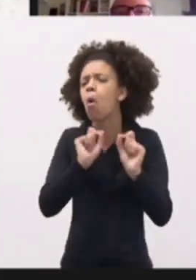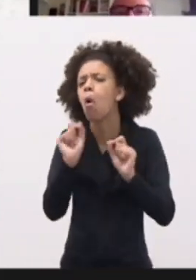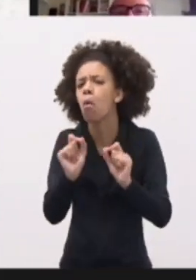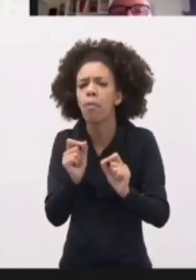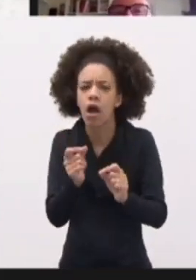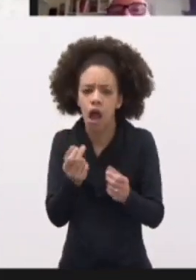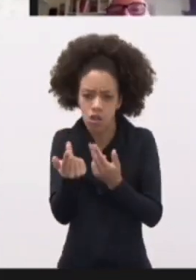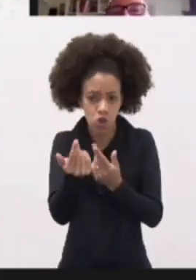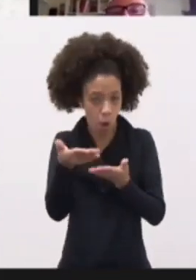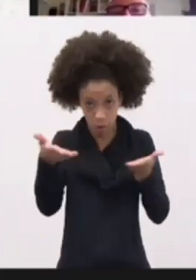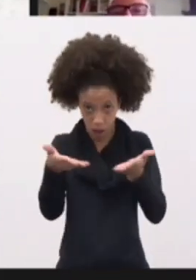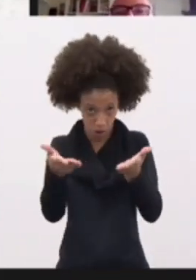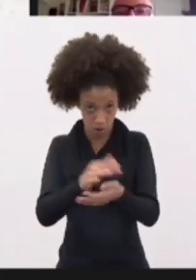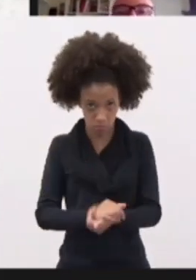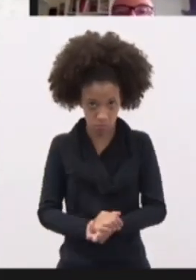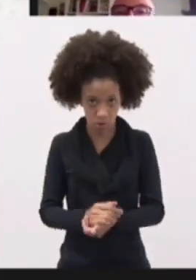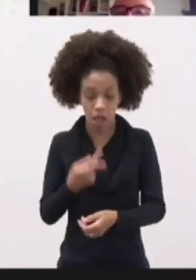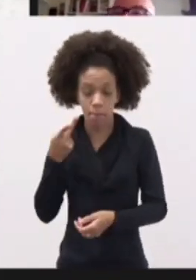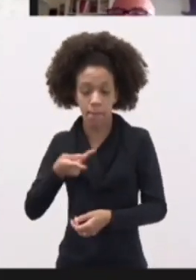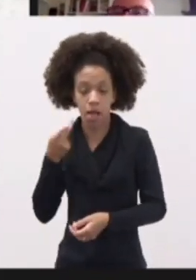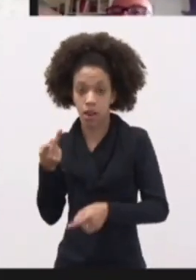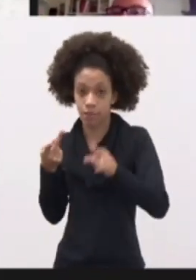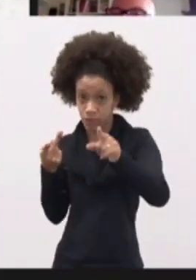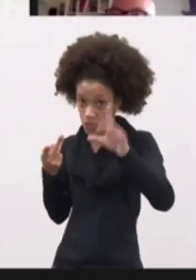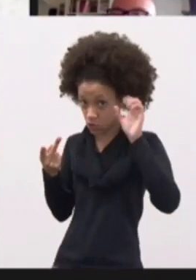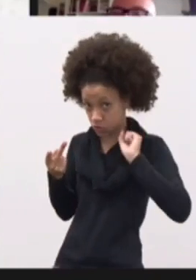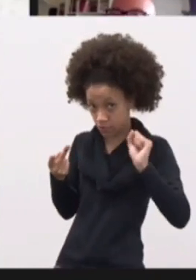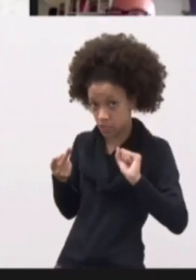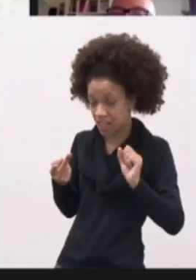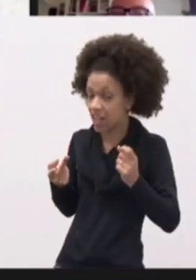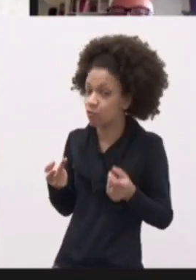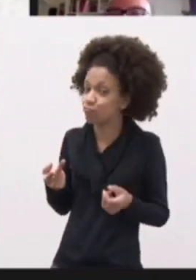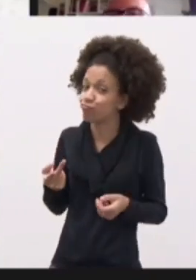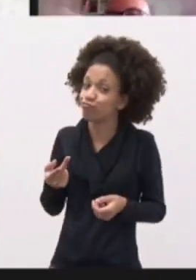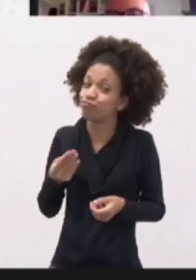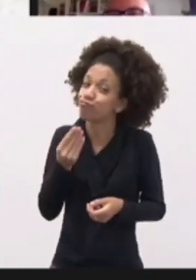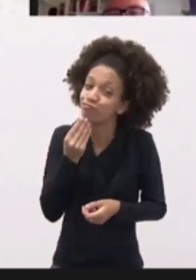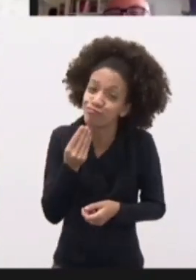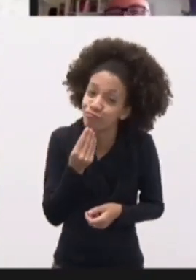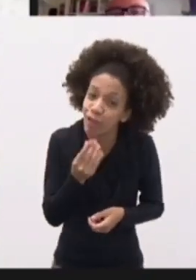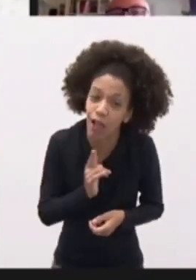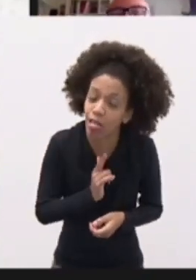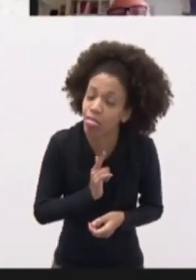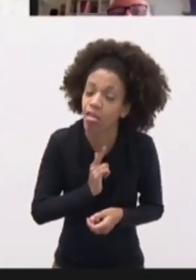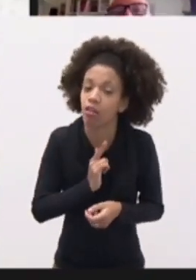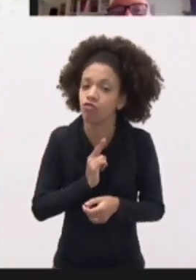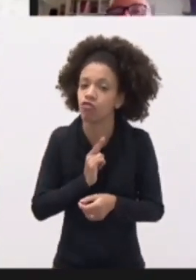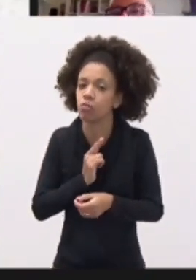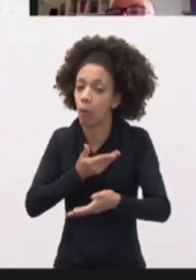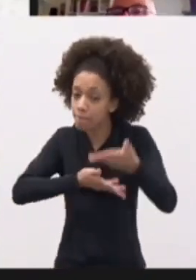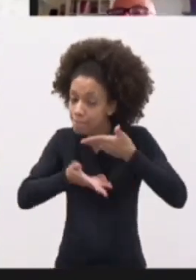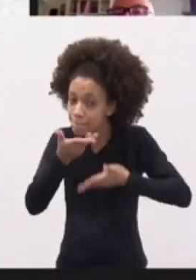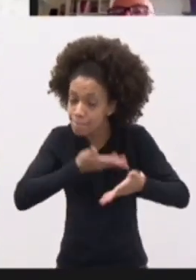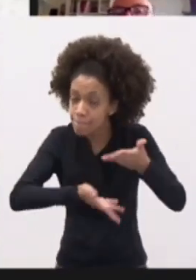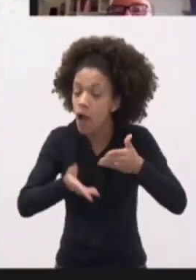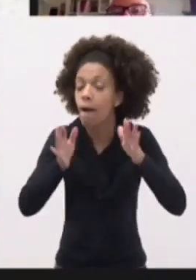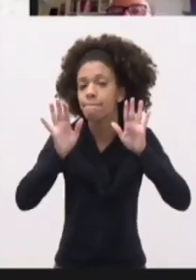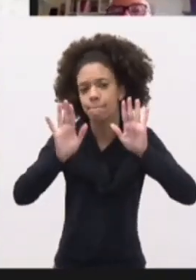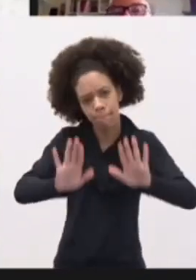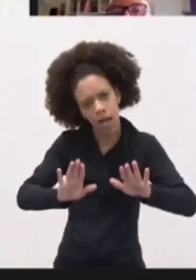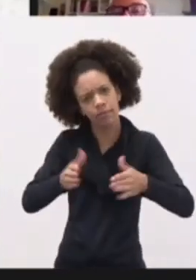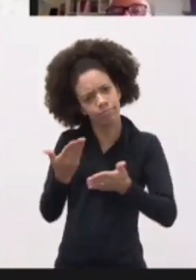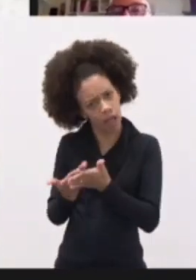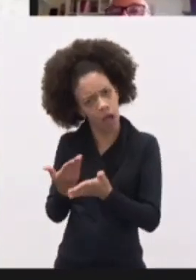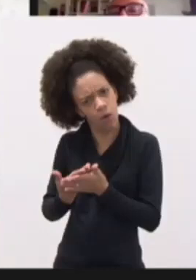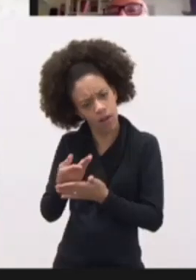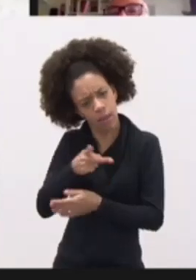vocês agora, né? Eu falando, vocês me ouvindo, eu só não tenho oportunidade de compartilhar, porque somos muitos, né? Mas na aula da professora